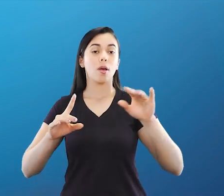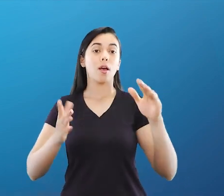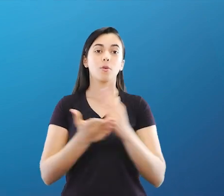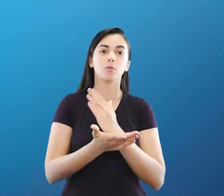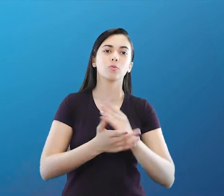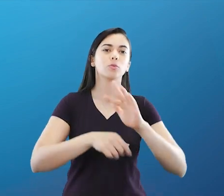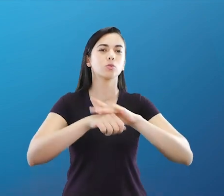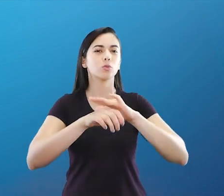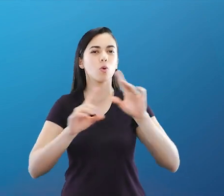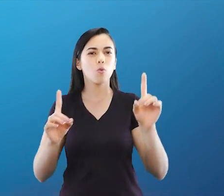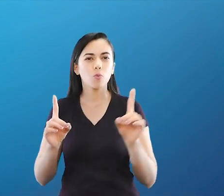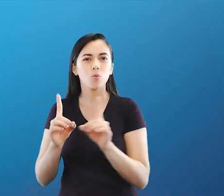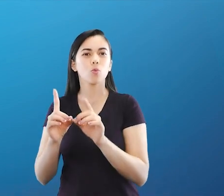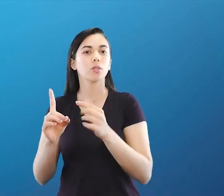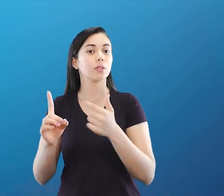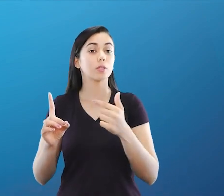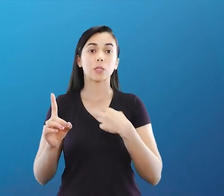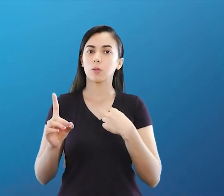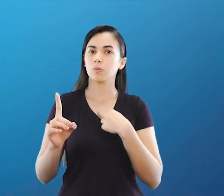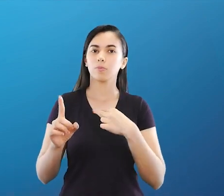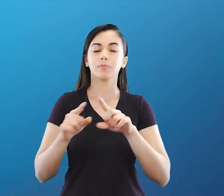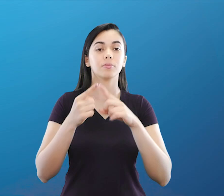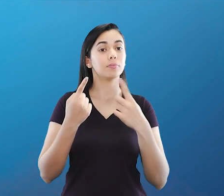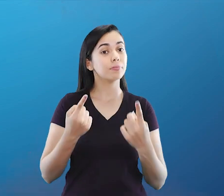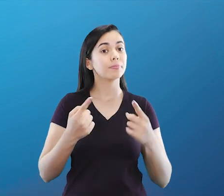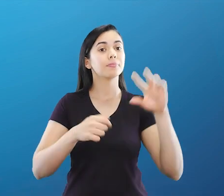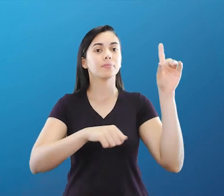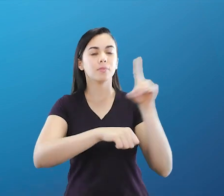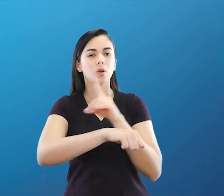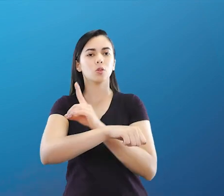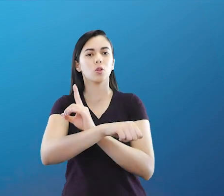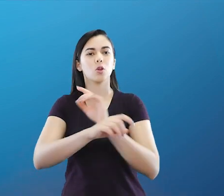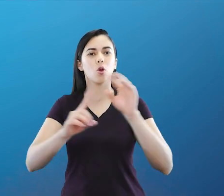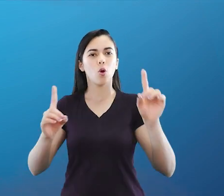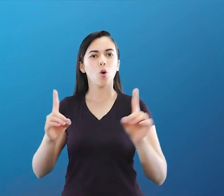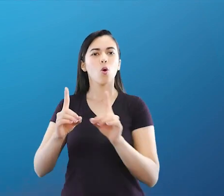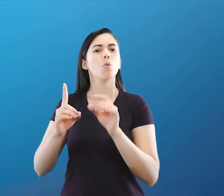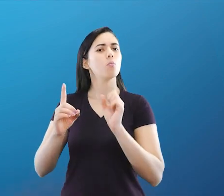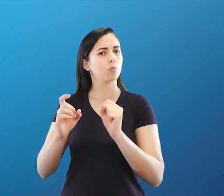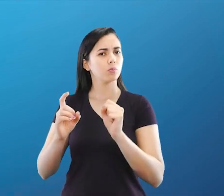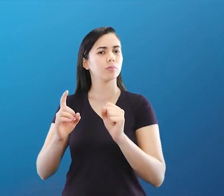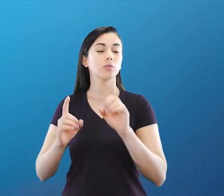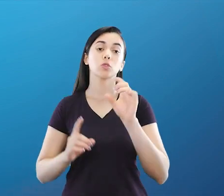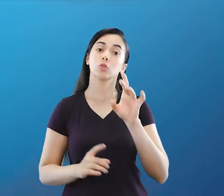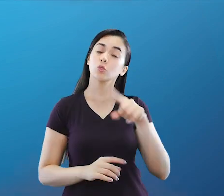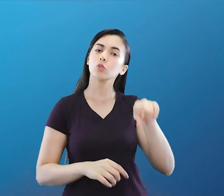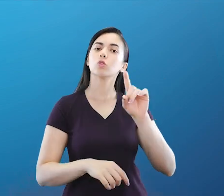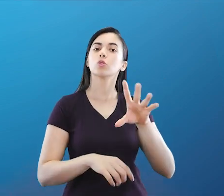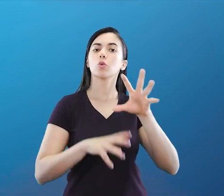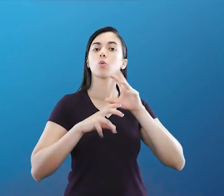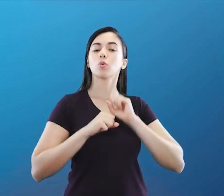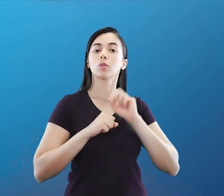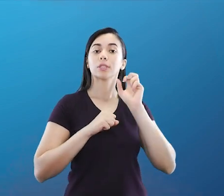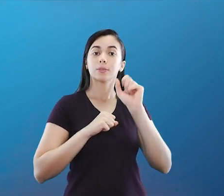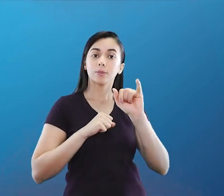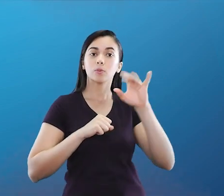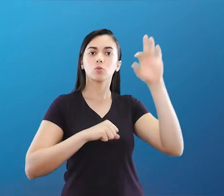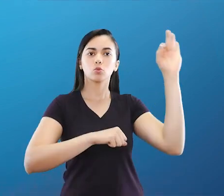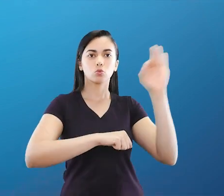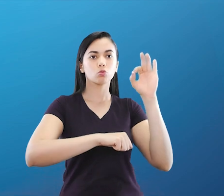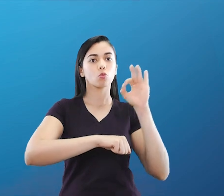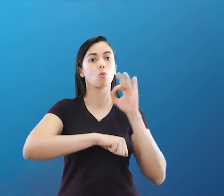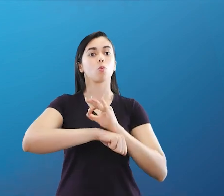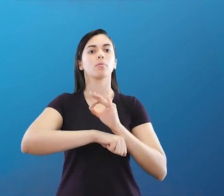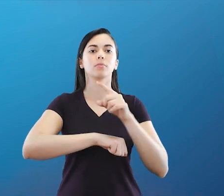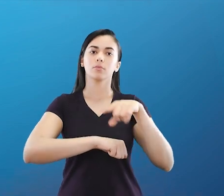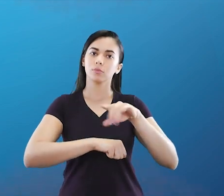da pessoa, a dengue ela não é contagiosa, tá? Você só vai adoecer de dengue se você for picado